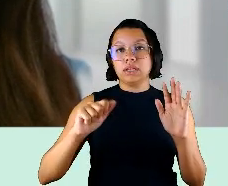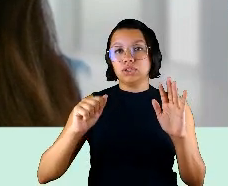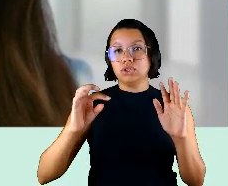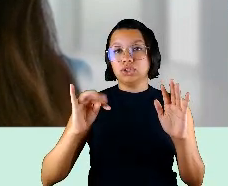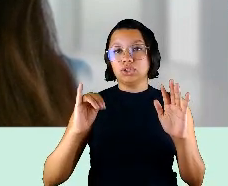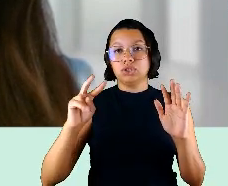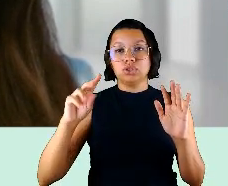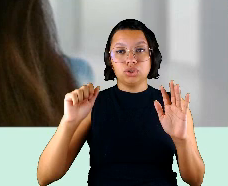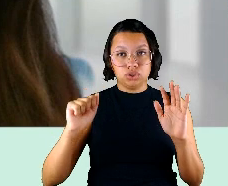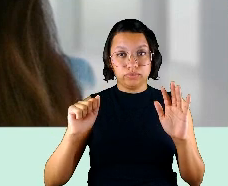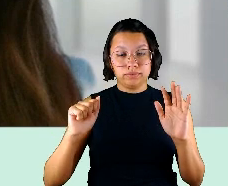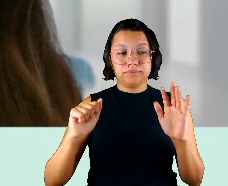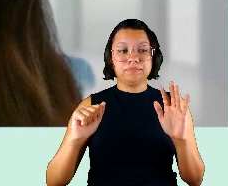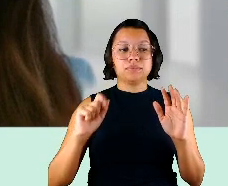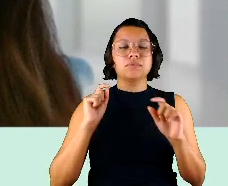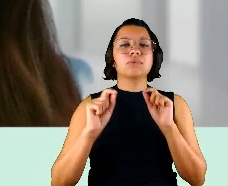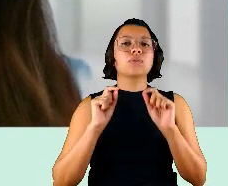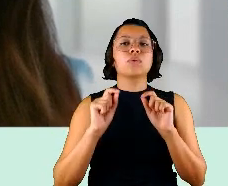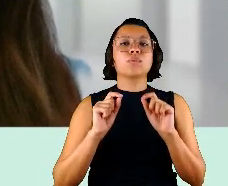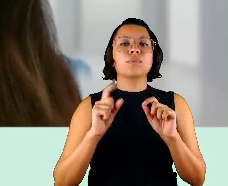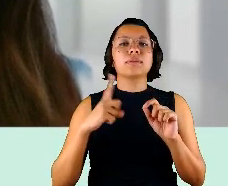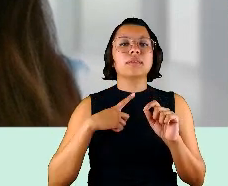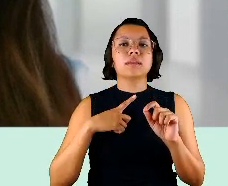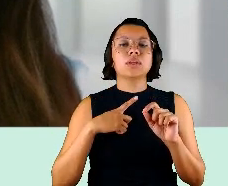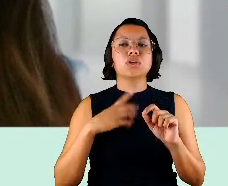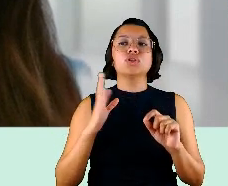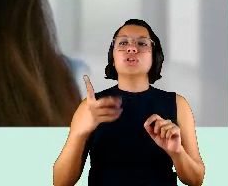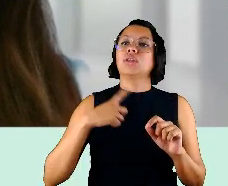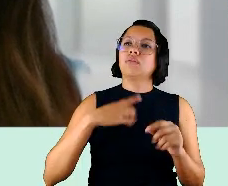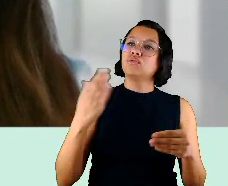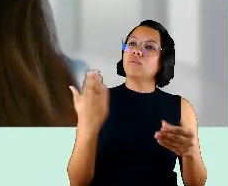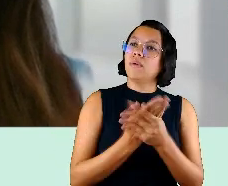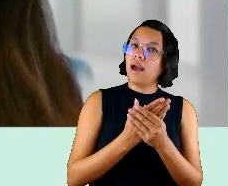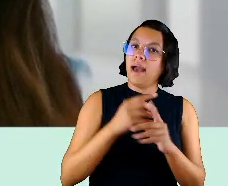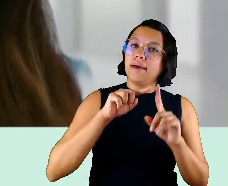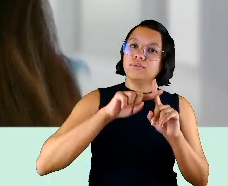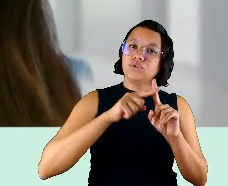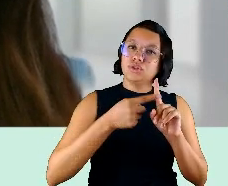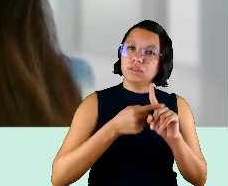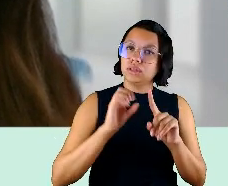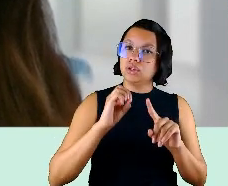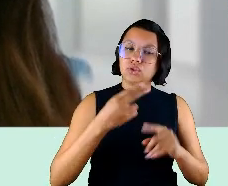O que tem? Nós já tivemos um caso de gestante ou lactante,